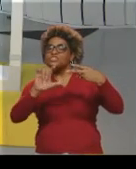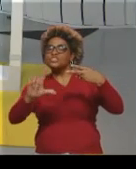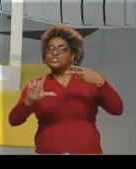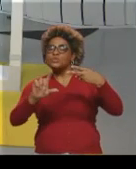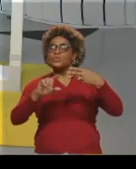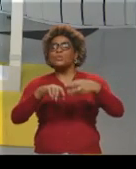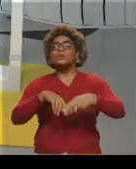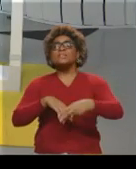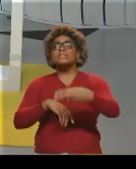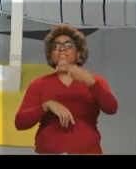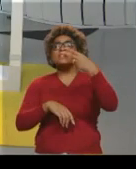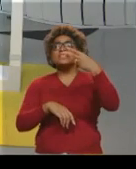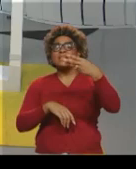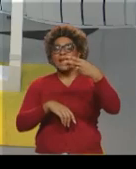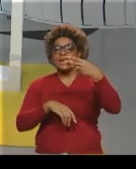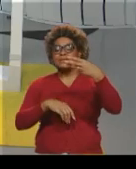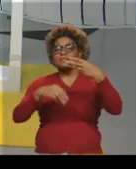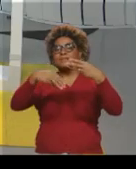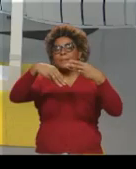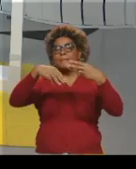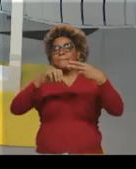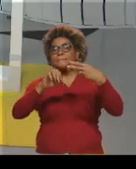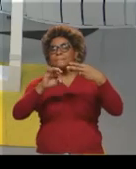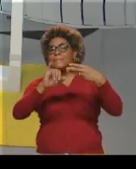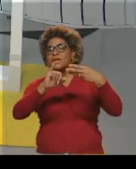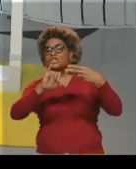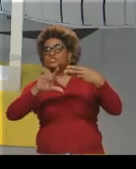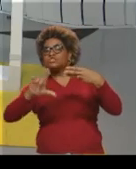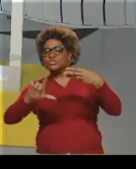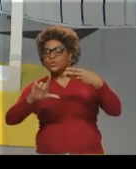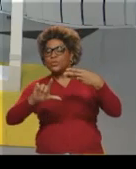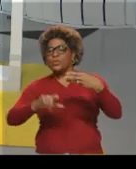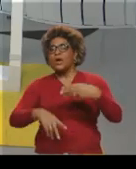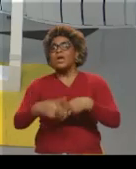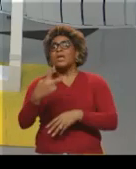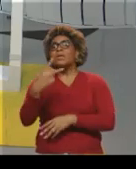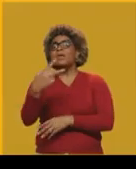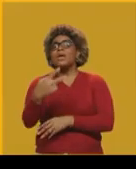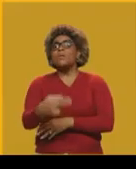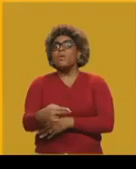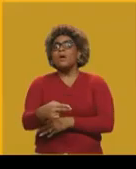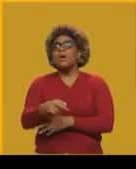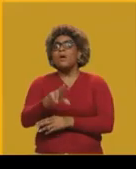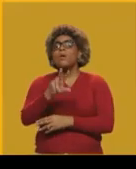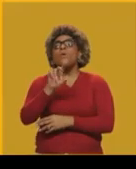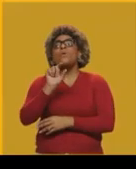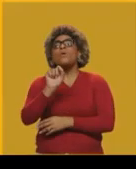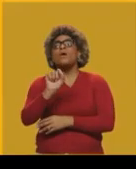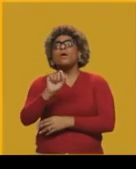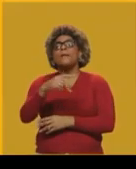3-metil-pentano. Vamos agora para a letra B.